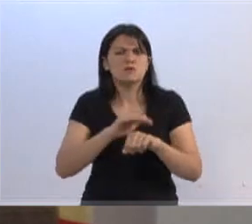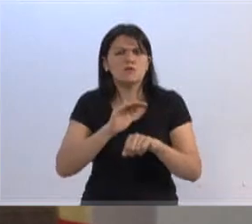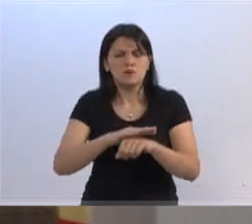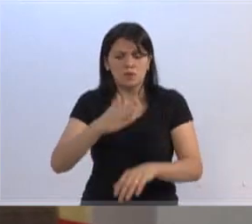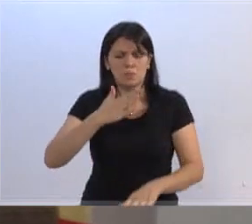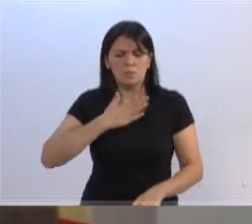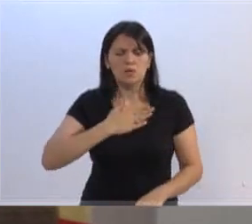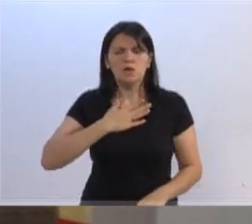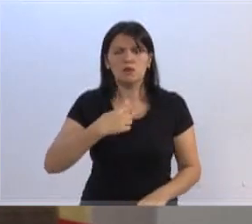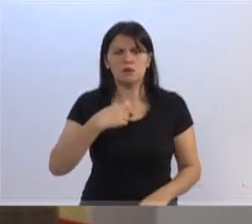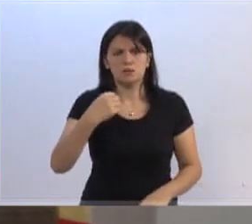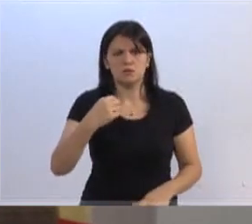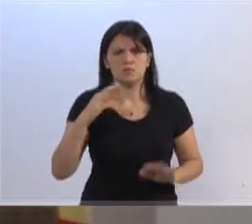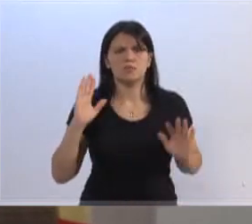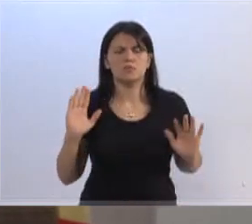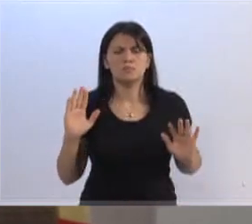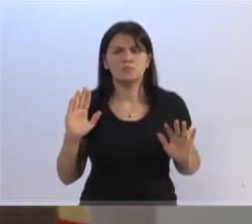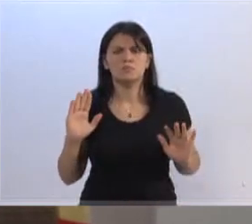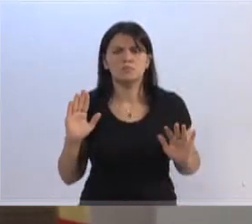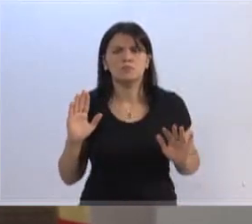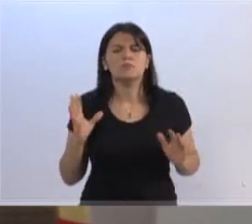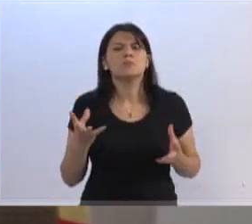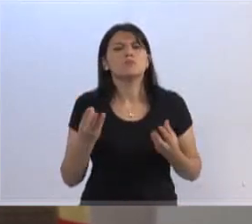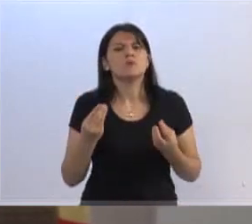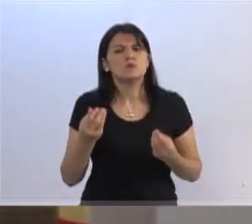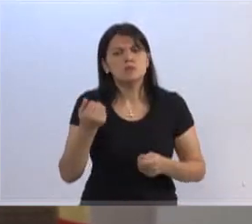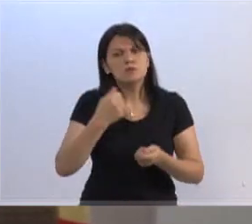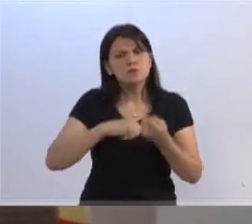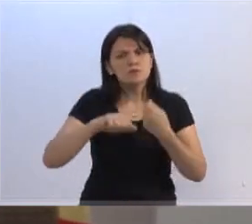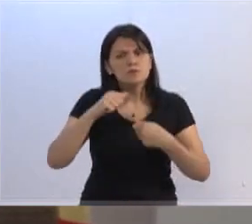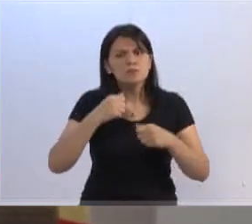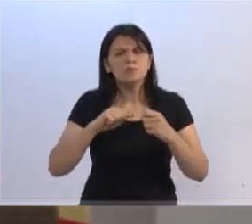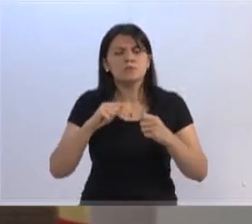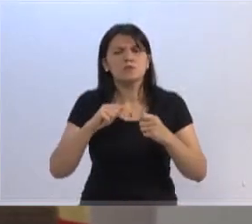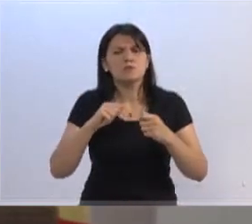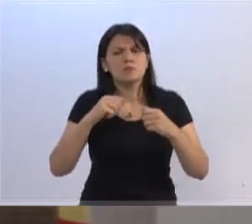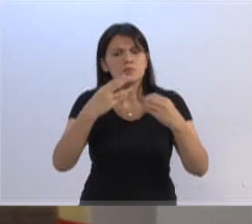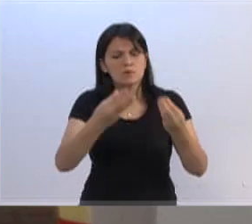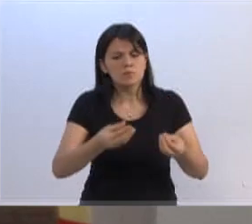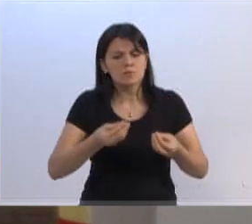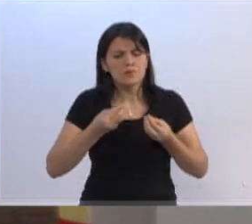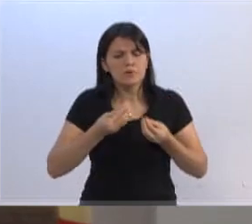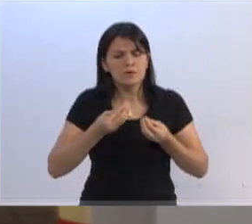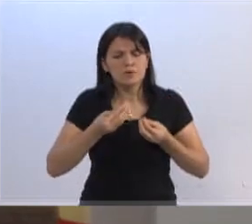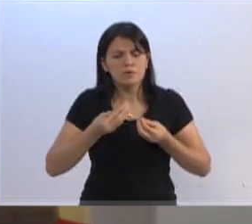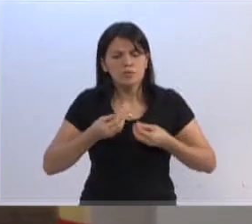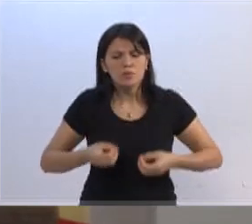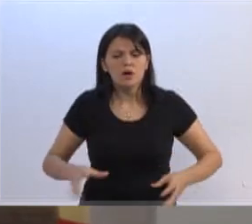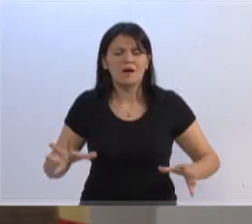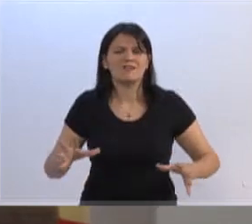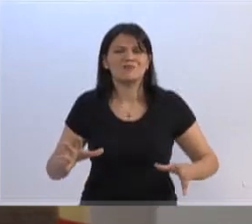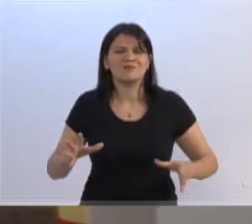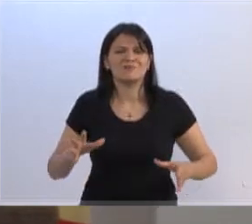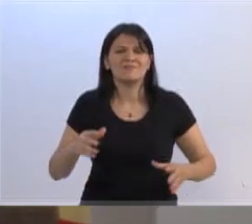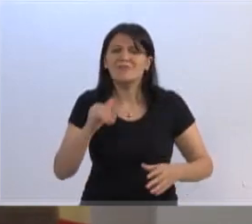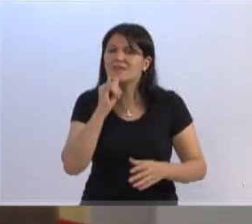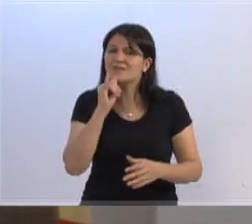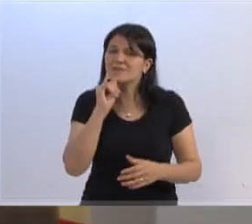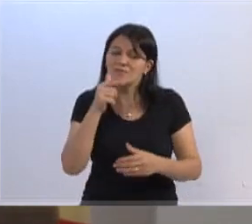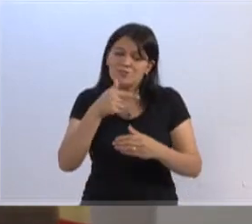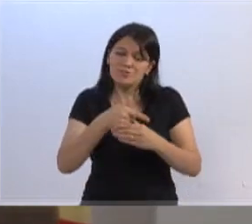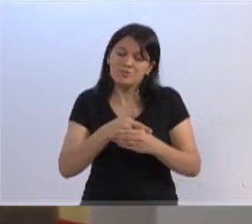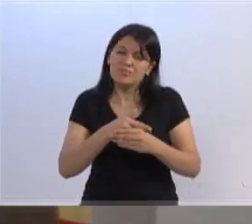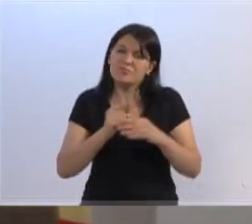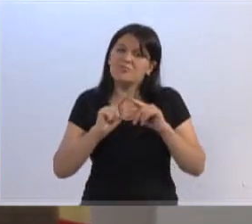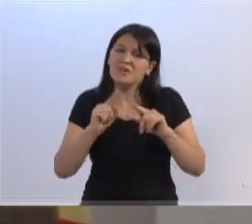minha de escolha, muitas dessas economias, inclusive, me dão gastos mensais. Exemplo, a gasolina, porque nós não utilizamos,